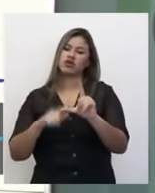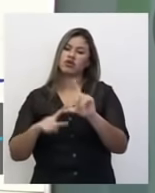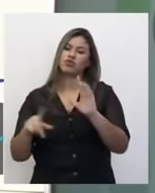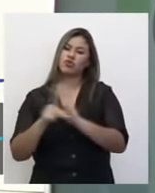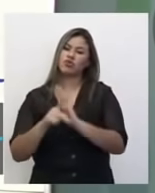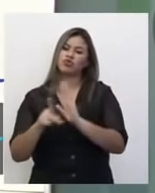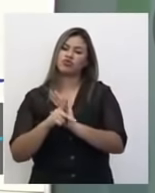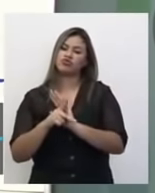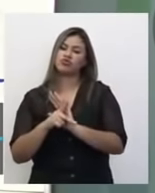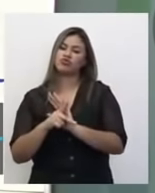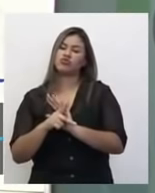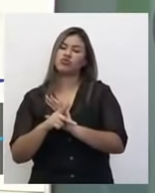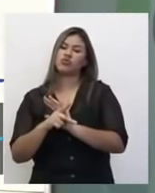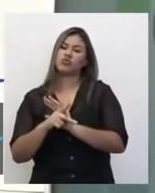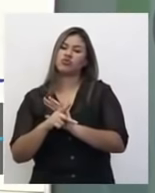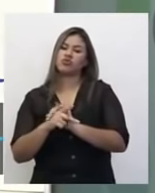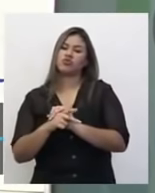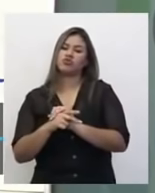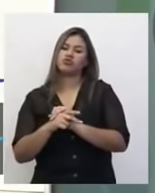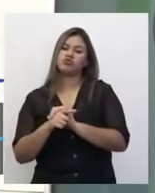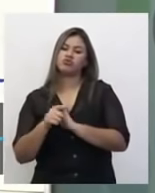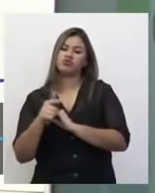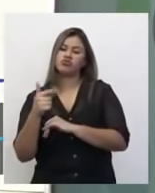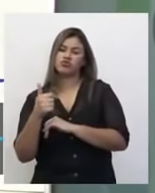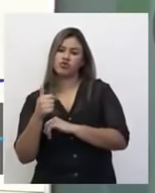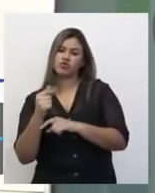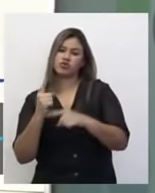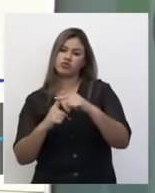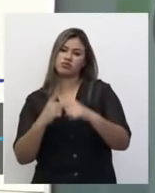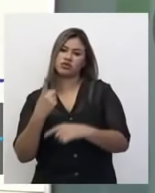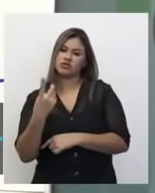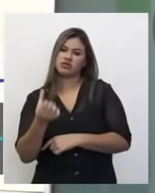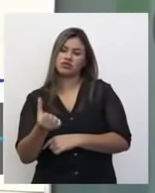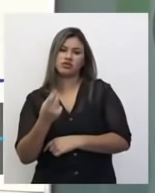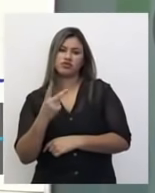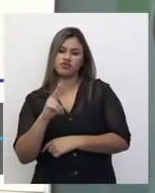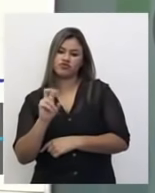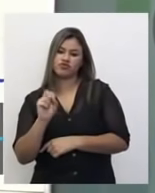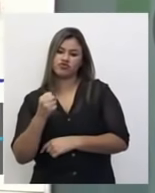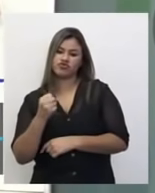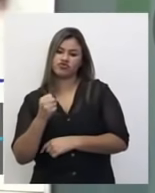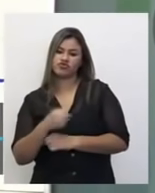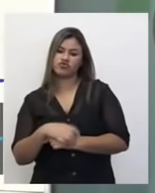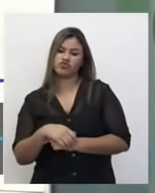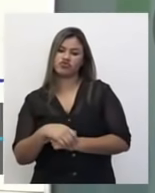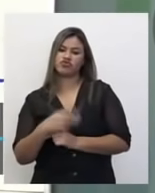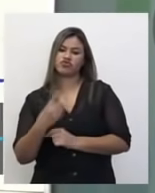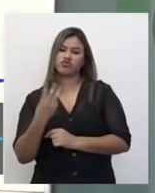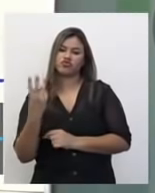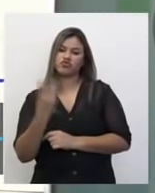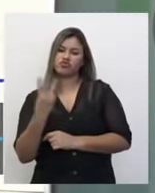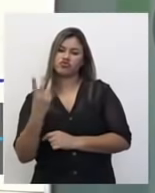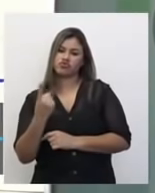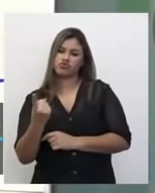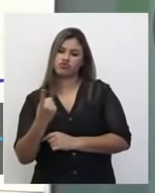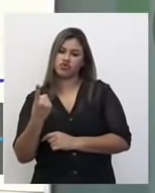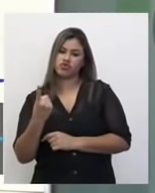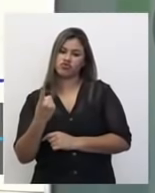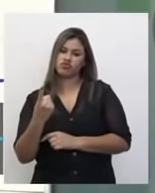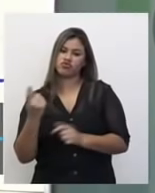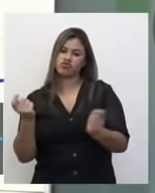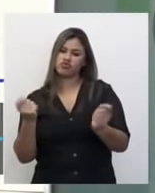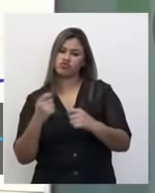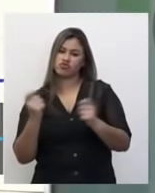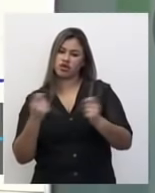você juntar aqui é 12 + 16 28 30. Tem 31 aqui que a gente pode